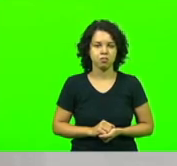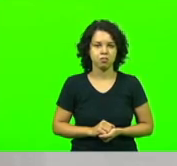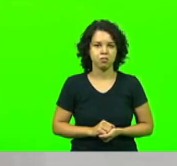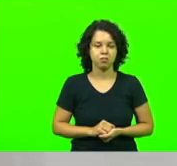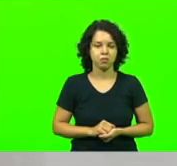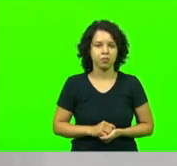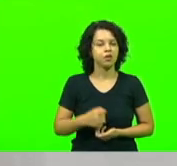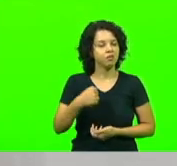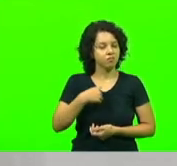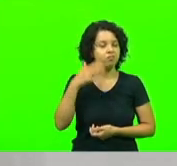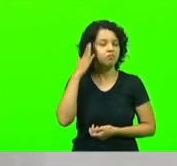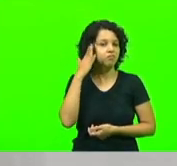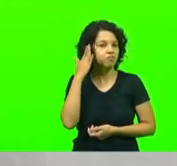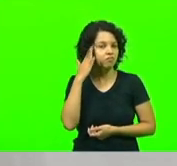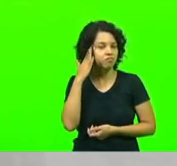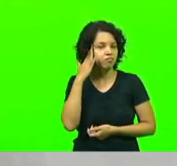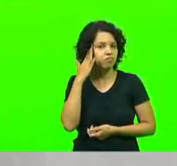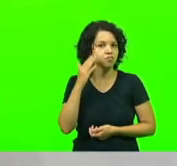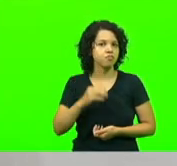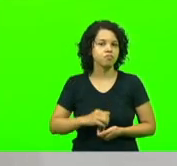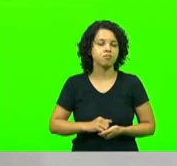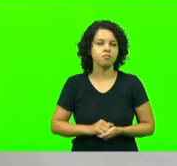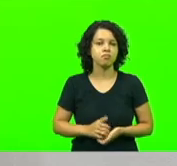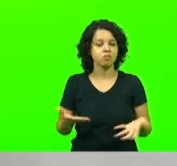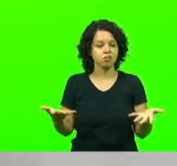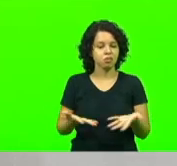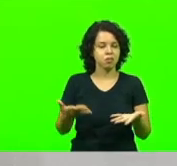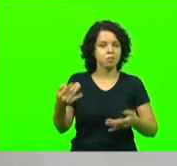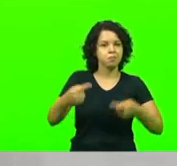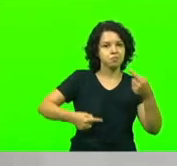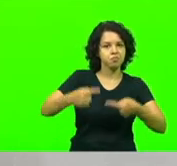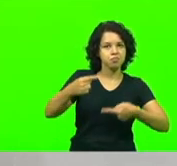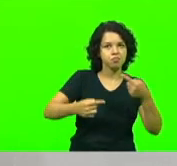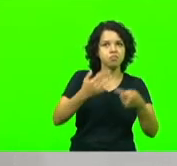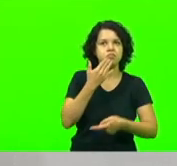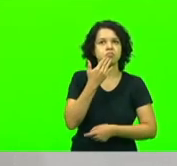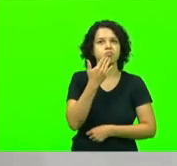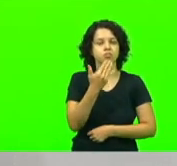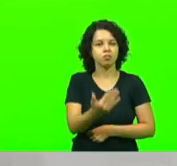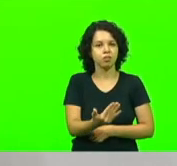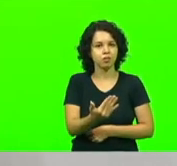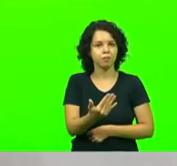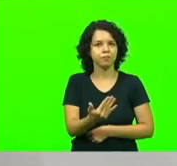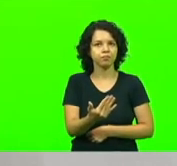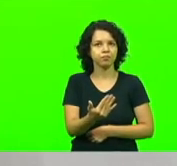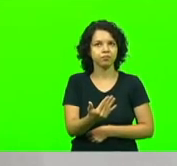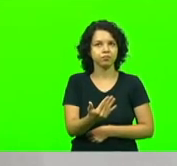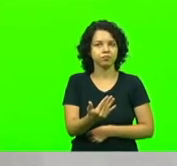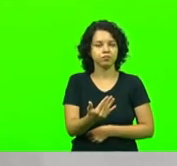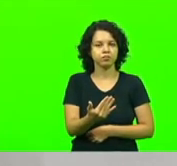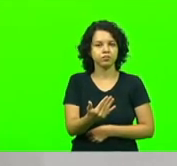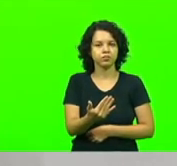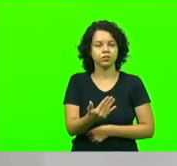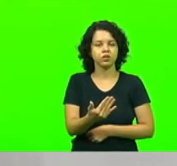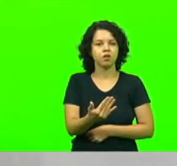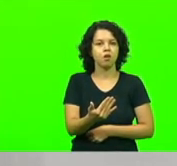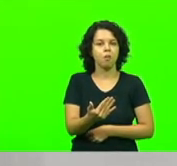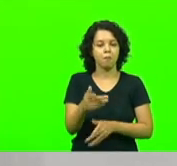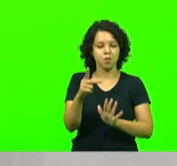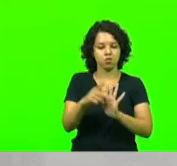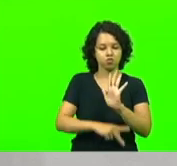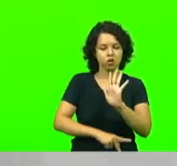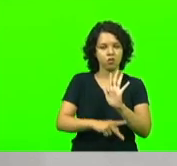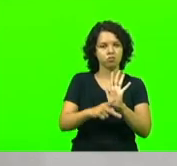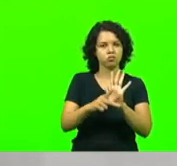Eu sei que hoje nós estamos tratando de um requerimento para não deixar morrer o nosso projeto,